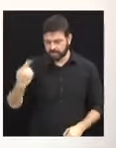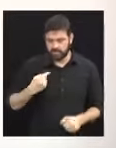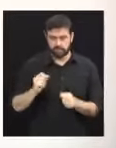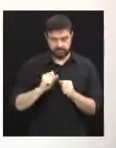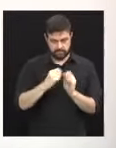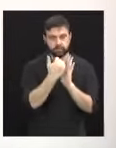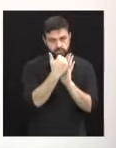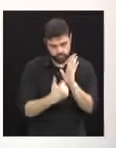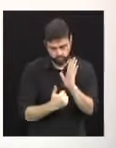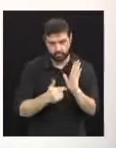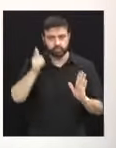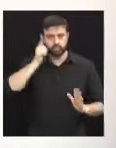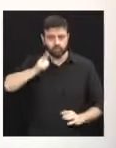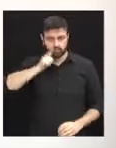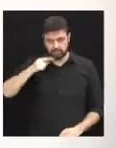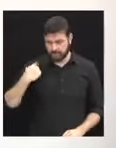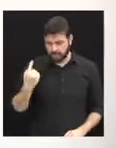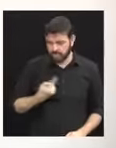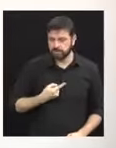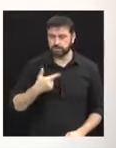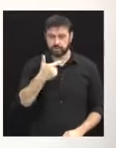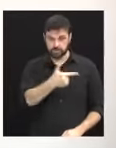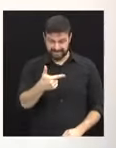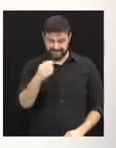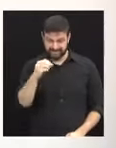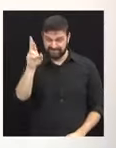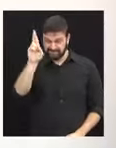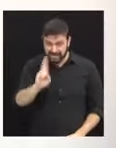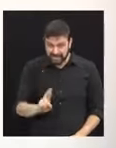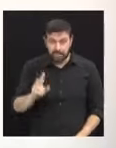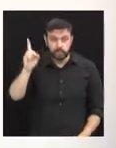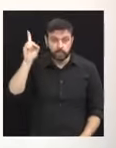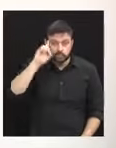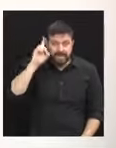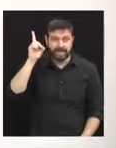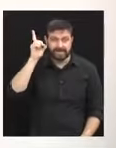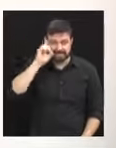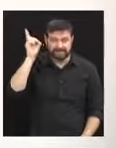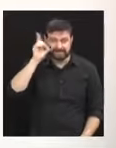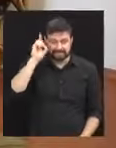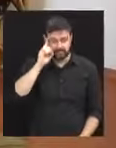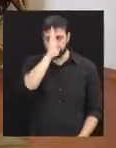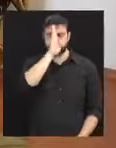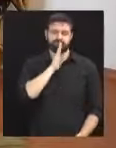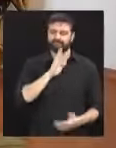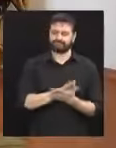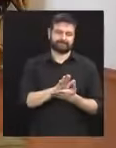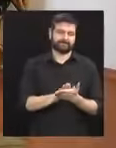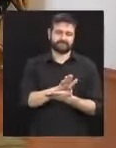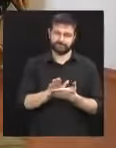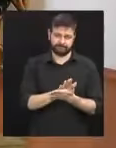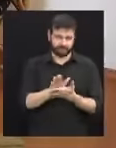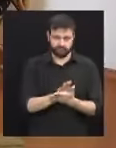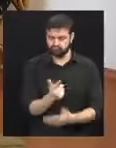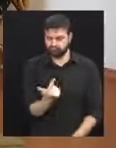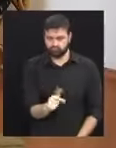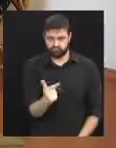reduzida a diária, né, pra gente sair a 220 o dia. Mas de graça não temos nada